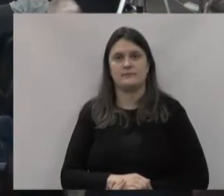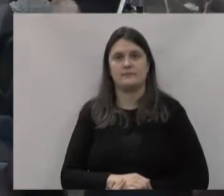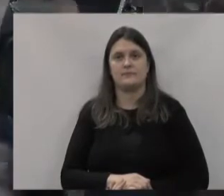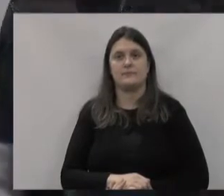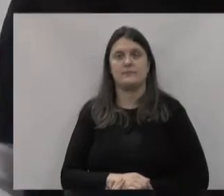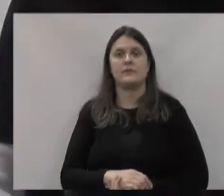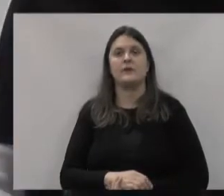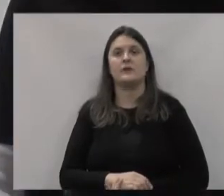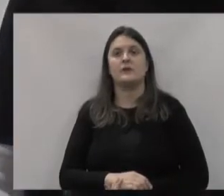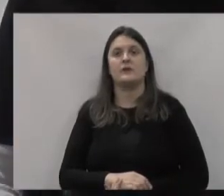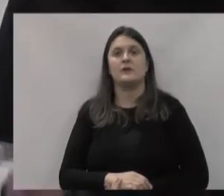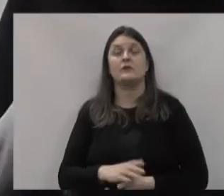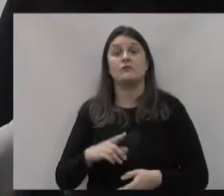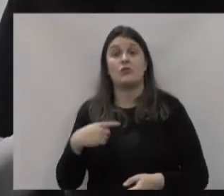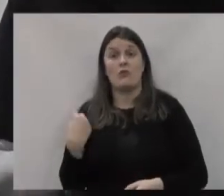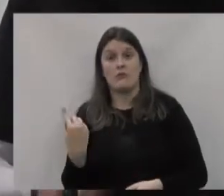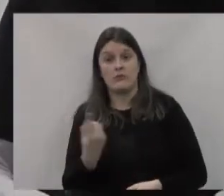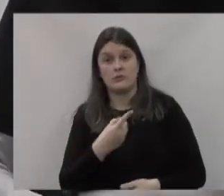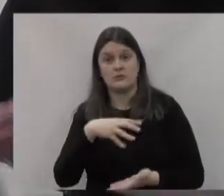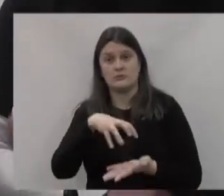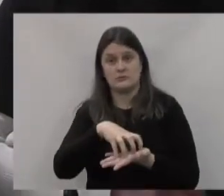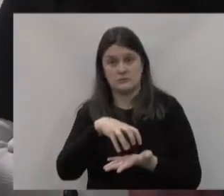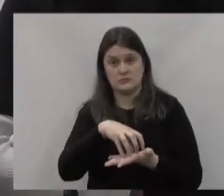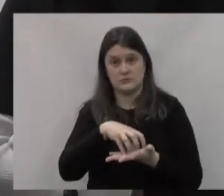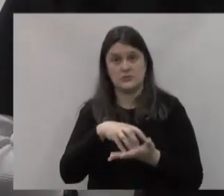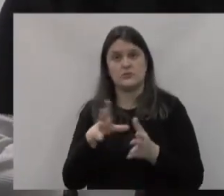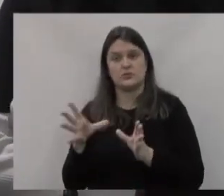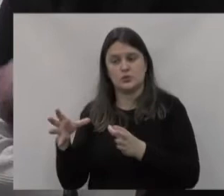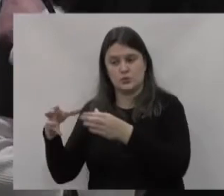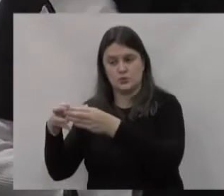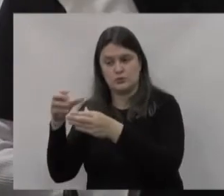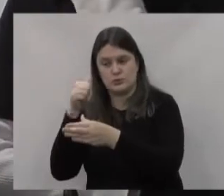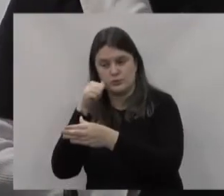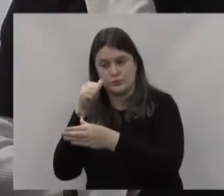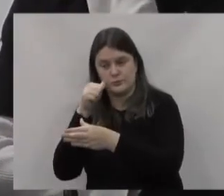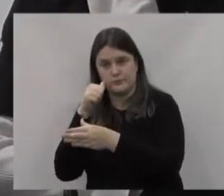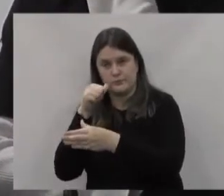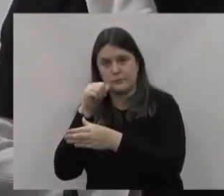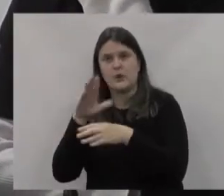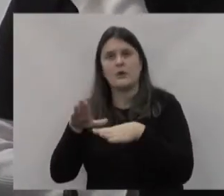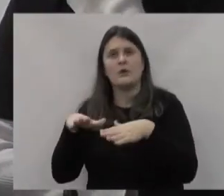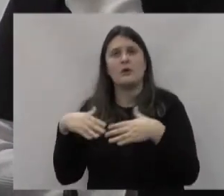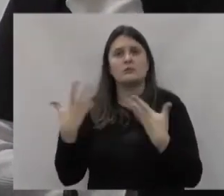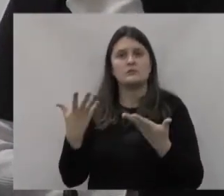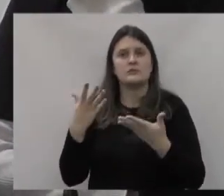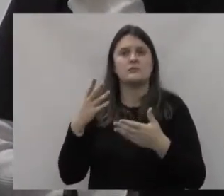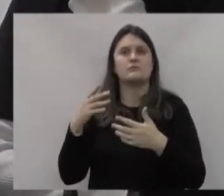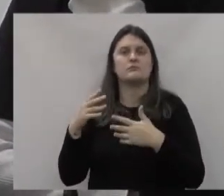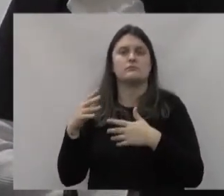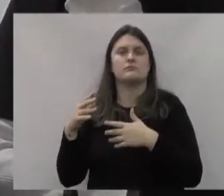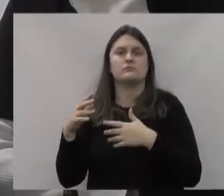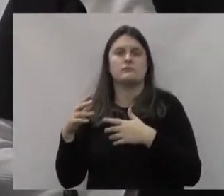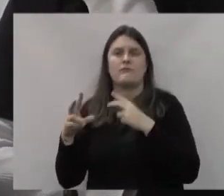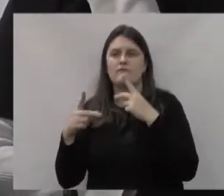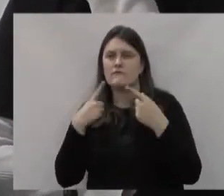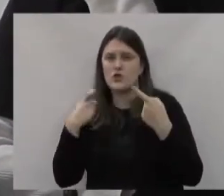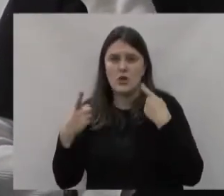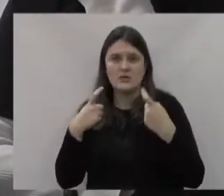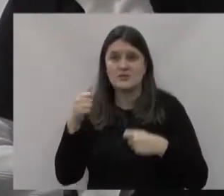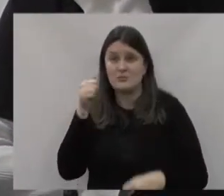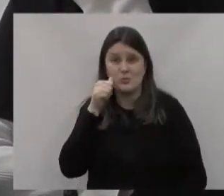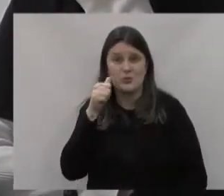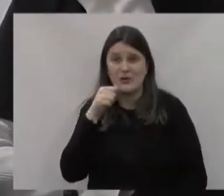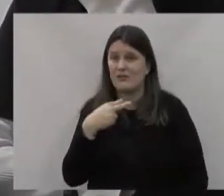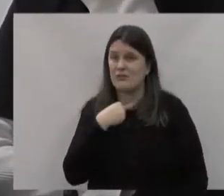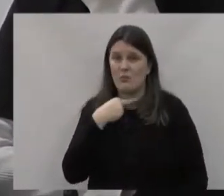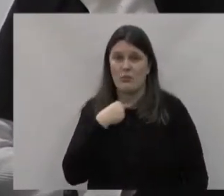Tá. Nós, do Instituto e do coletivo, quando acontece o caso, né, que ela não pode retornar